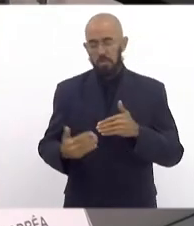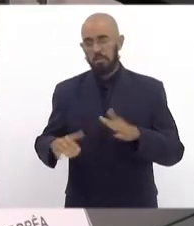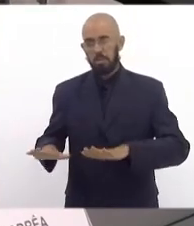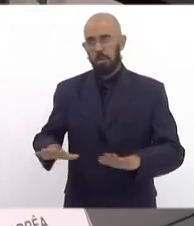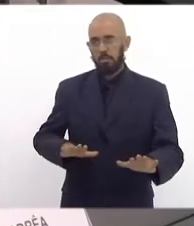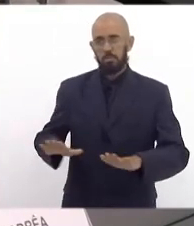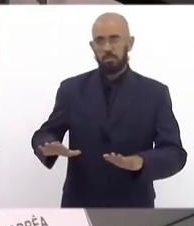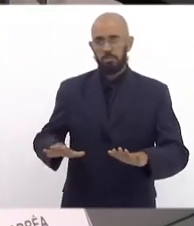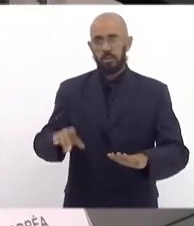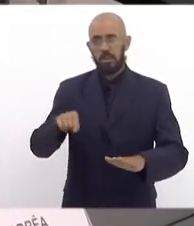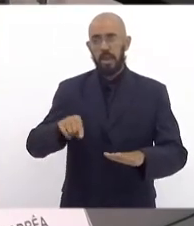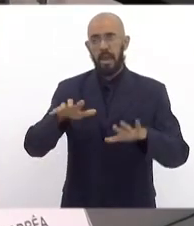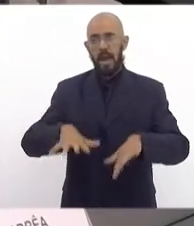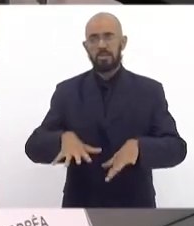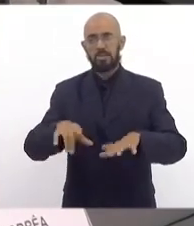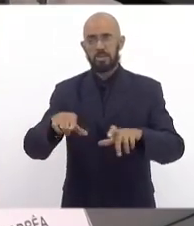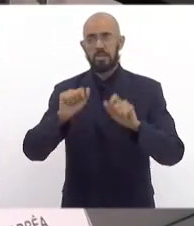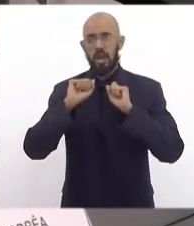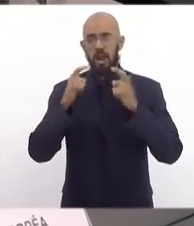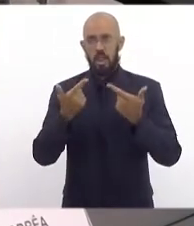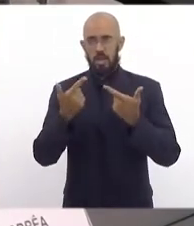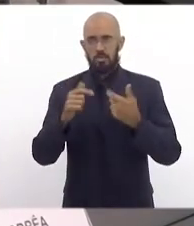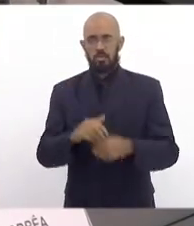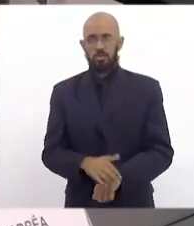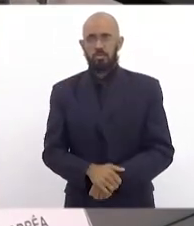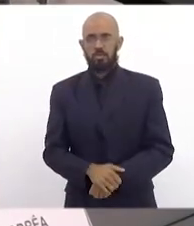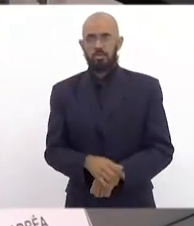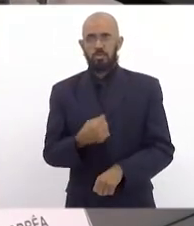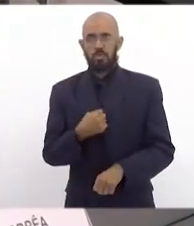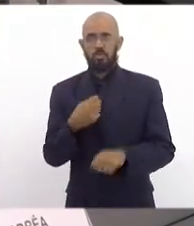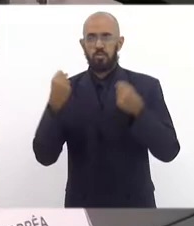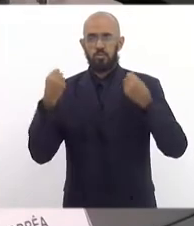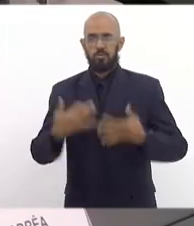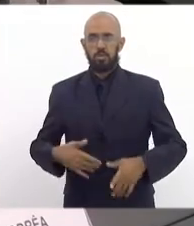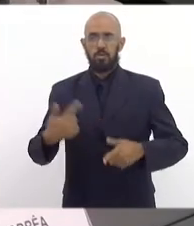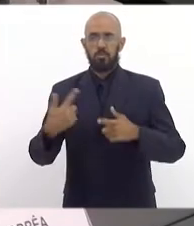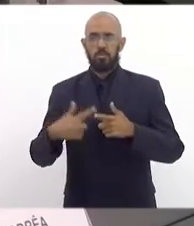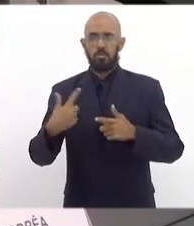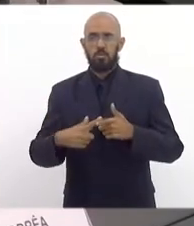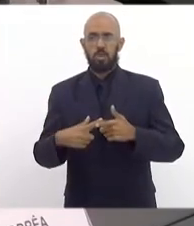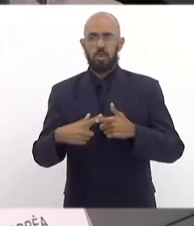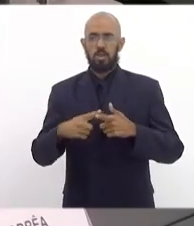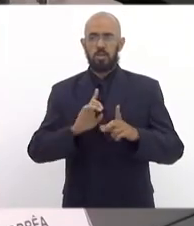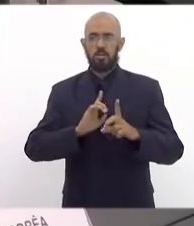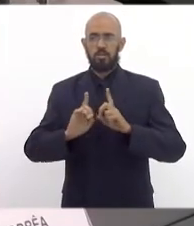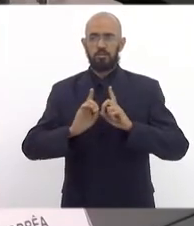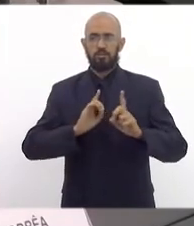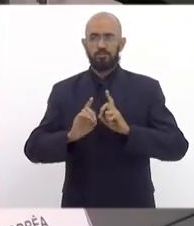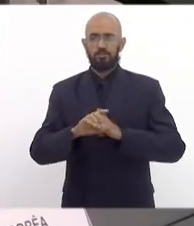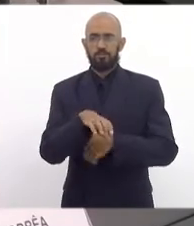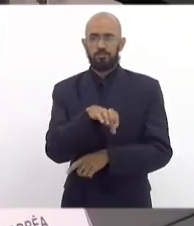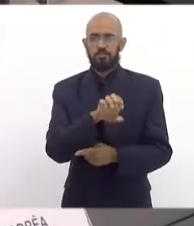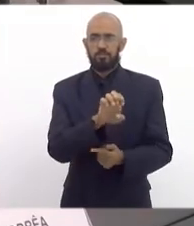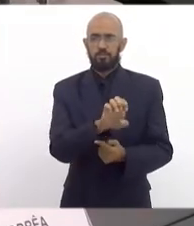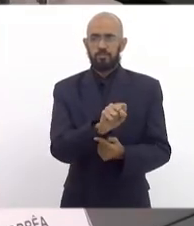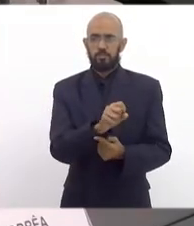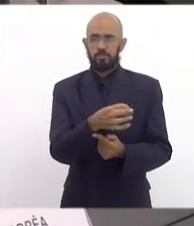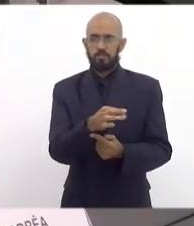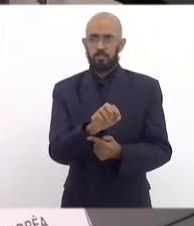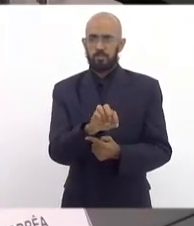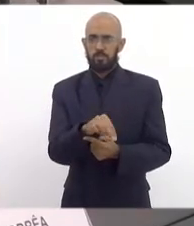acho que é isso é o pagamento né e eu expliquei o Deputado Luiz Paulo naquela ocasião o porquê esse debate da estamparia já ocorreu